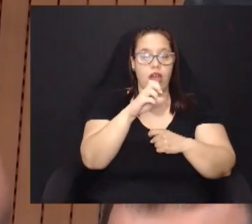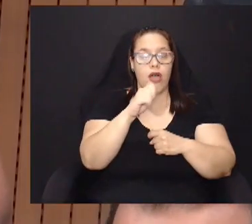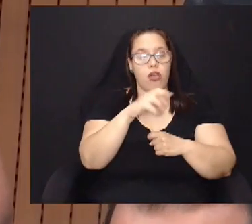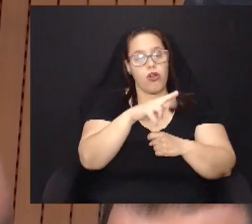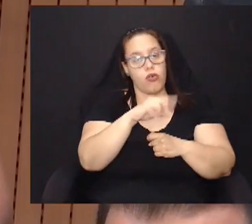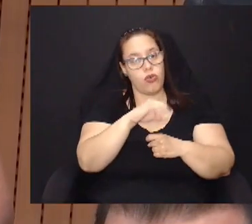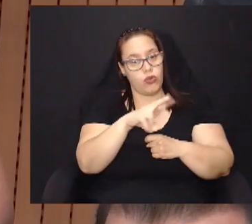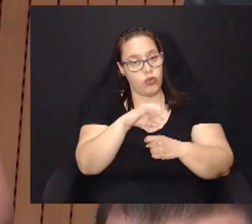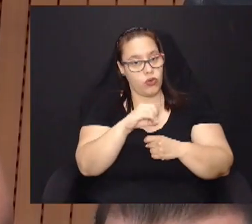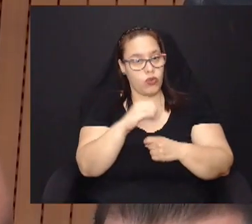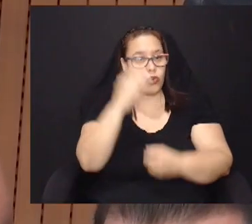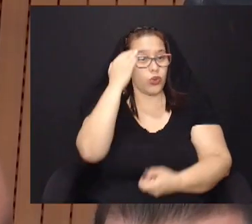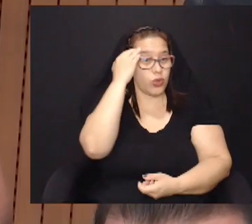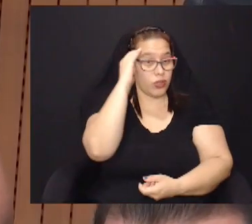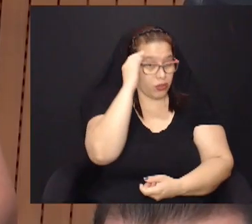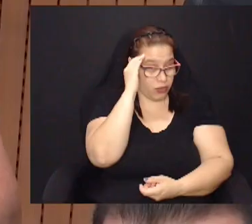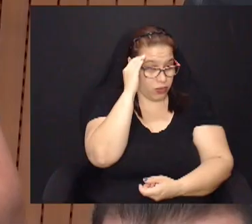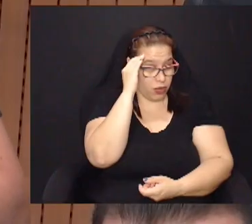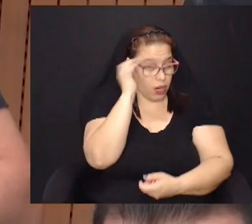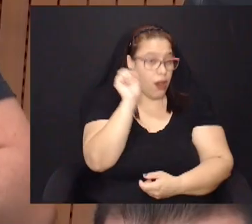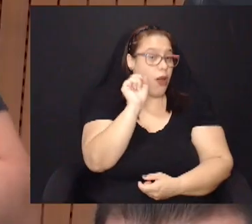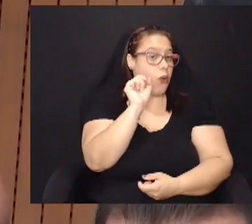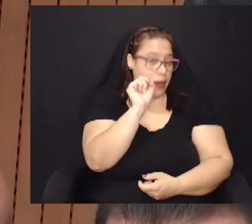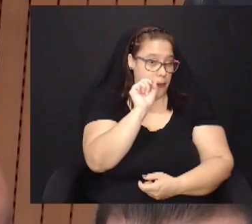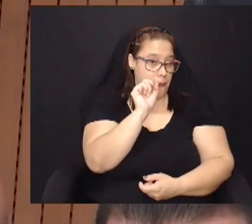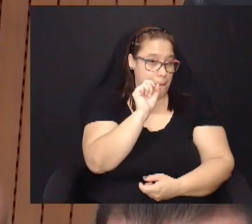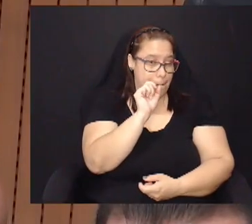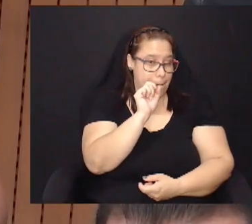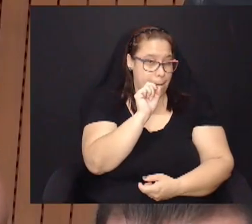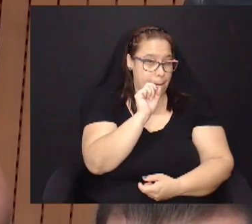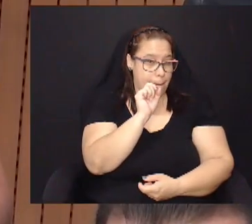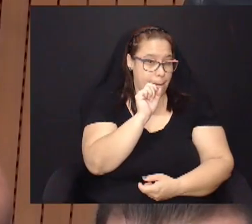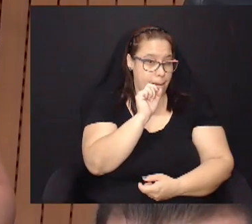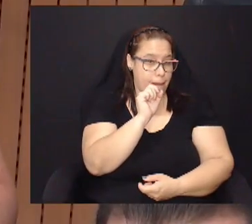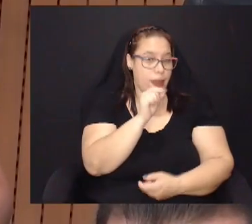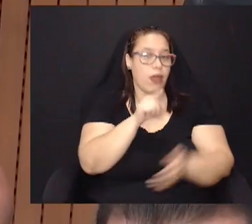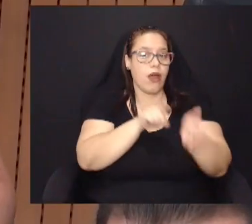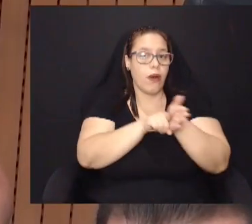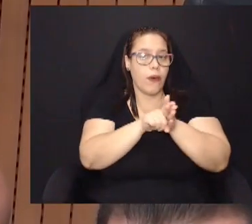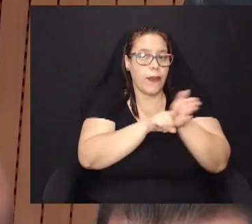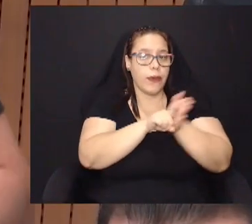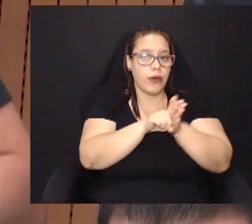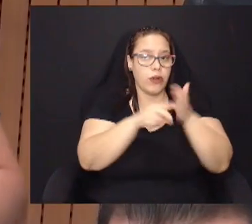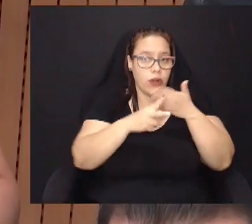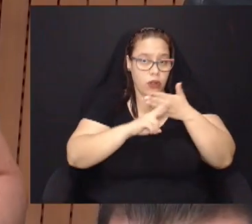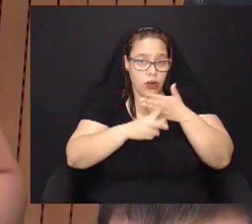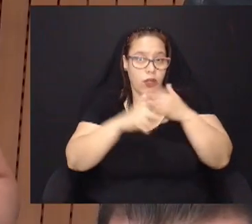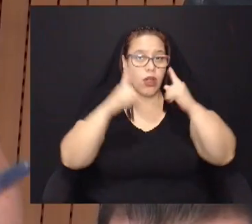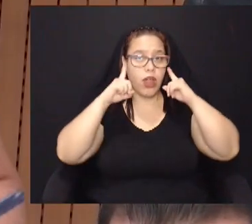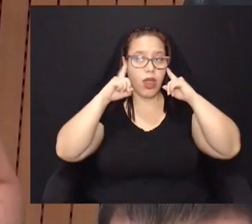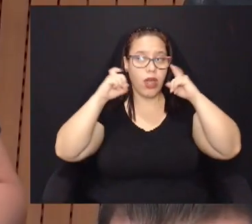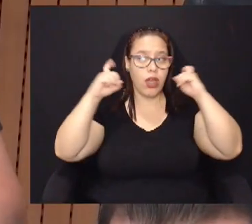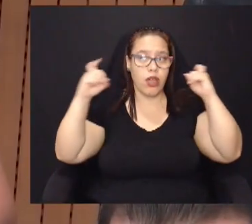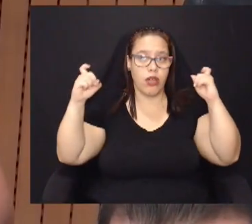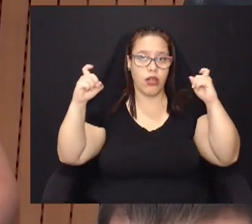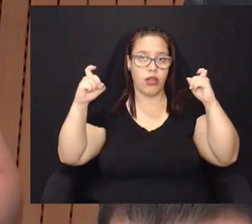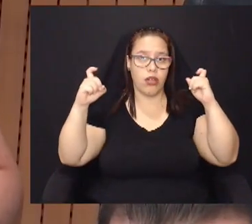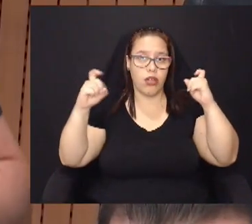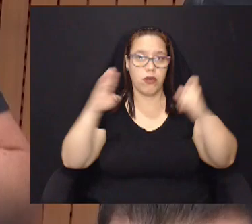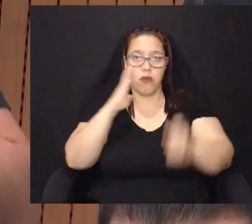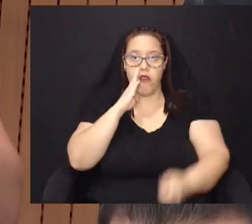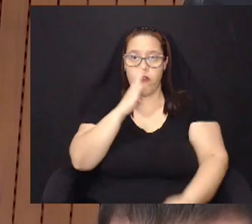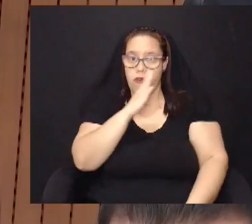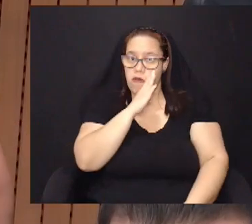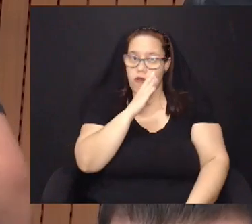meu entendimento é assim, a gente está questionando aqui o impacto do barulho, indiferente se é no bar, se é no